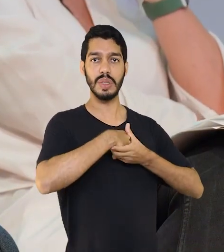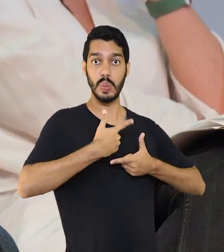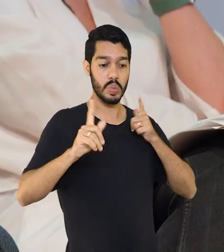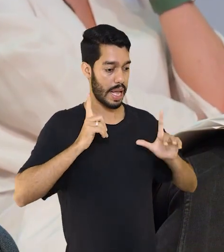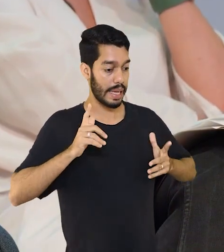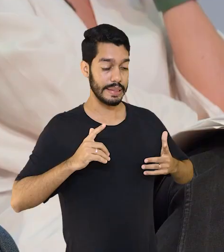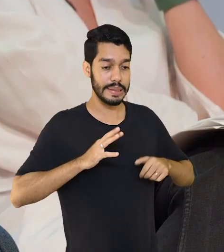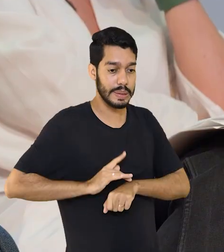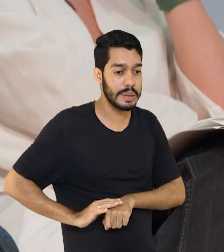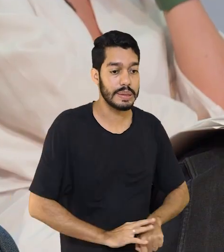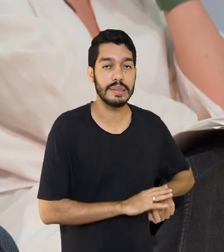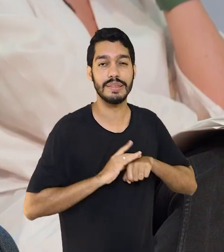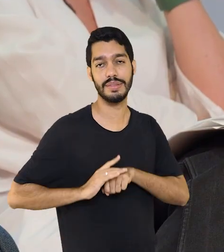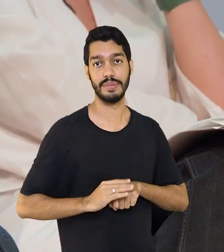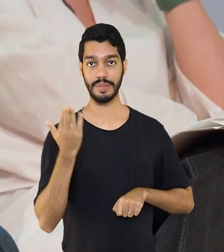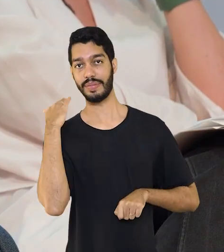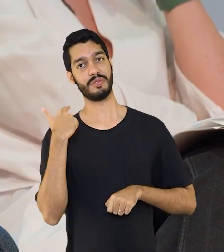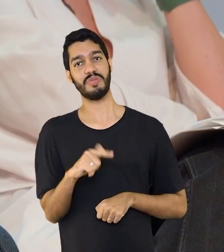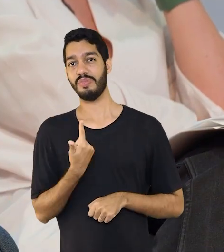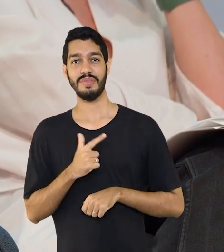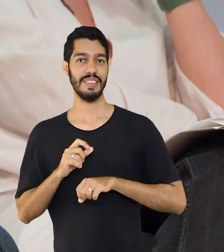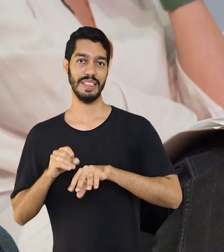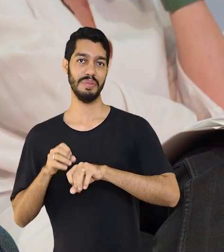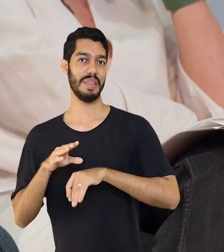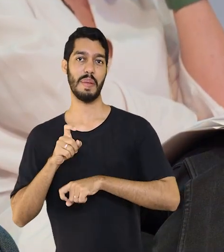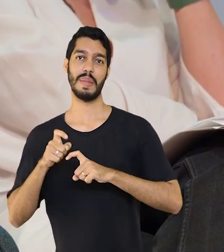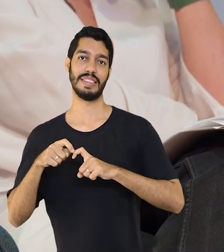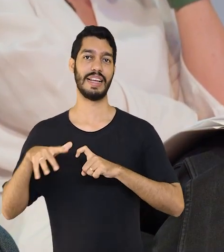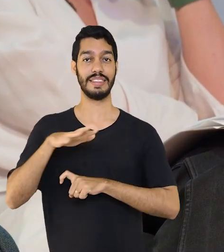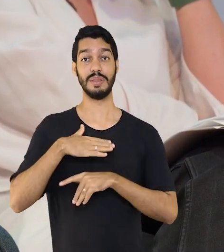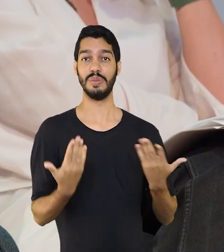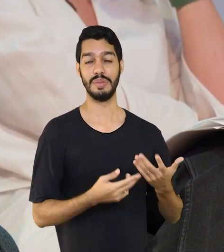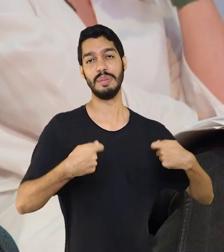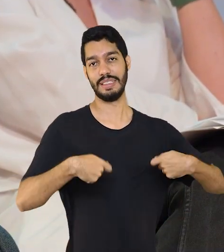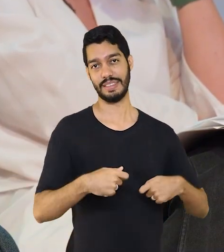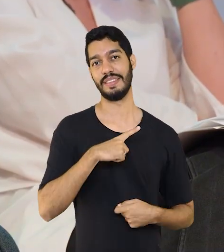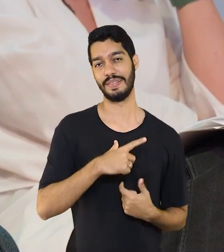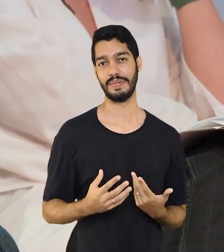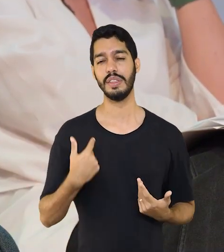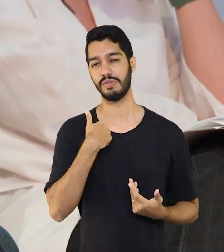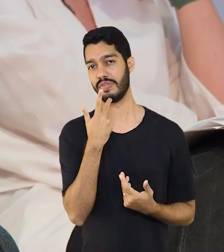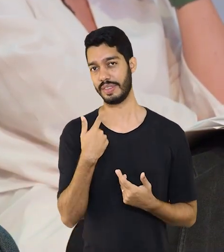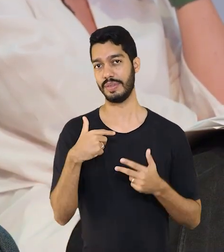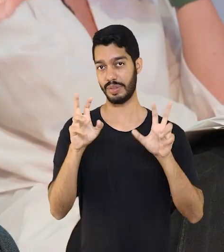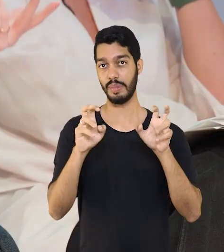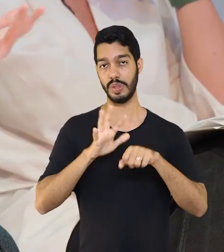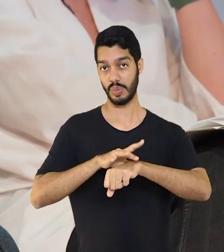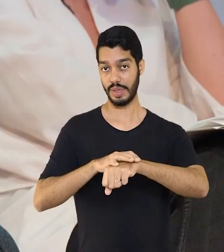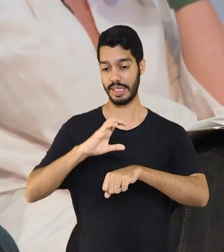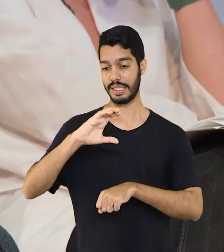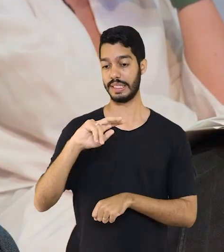cardíaca. Então, são coisas que a gente não tinha na educação médica, que hoje a gente precisa ter. Outras doenças também, eu falei